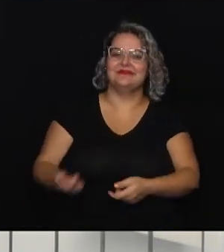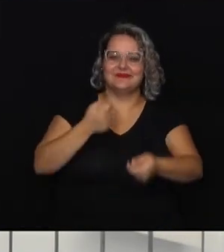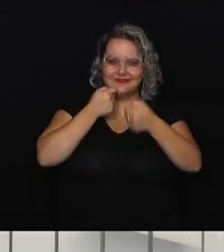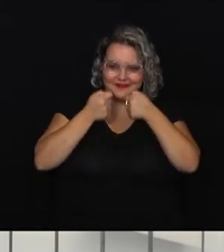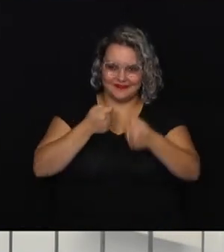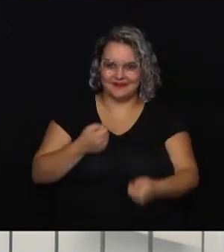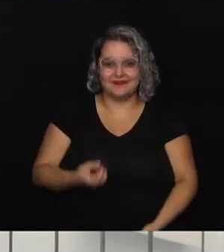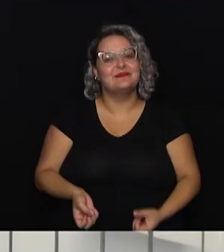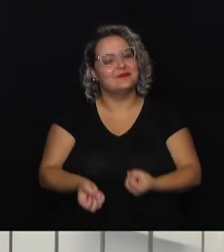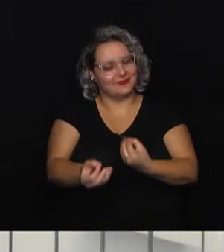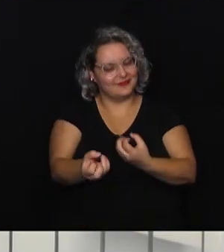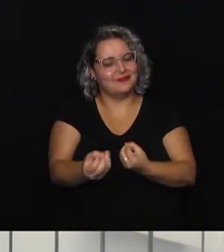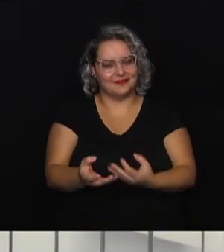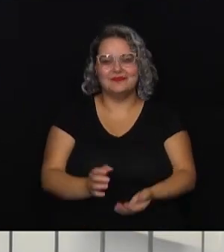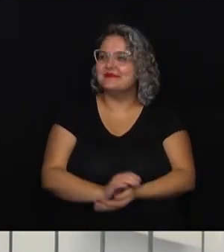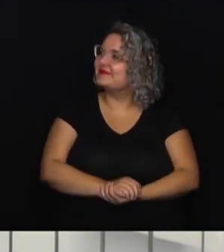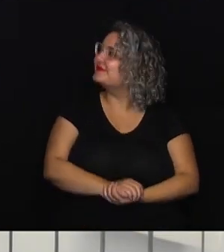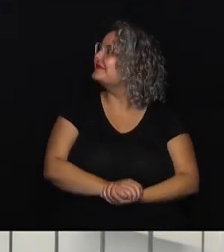para te deixar bem informado.